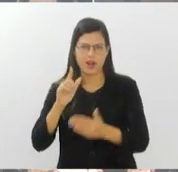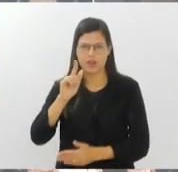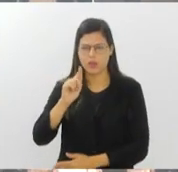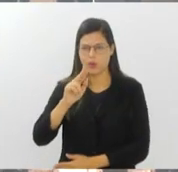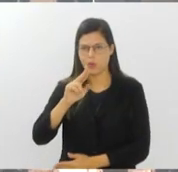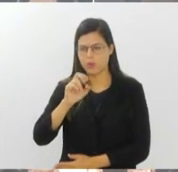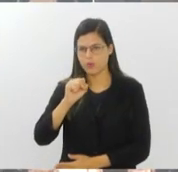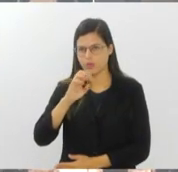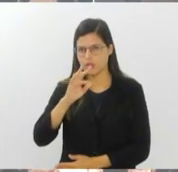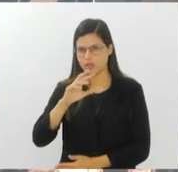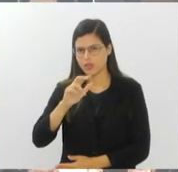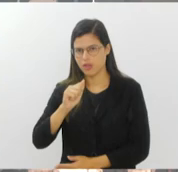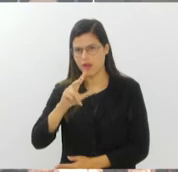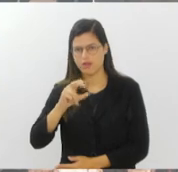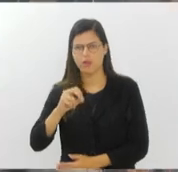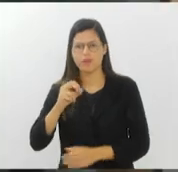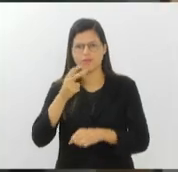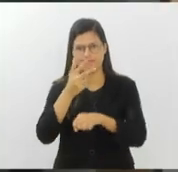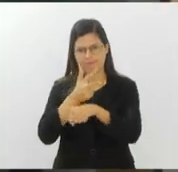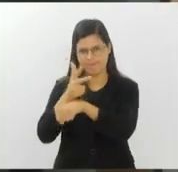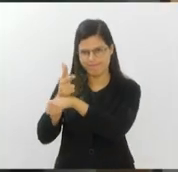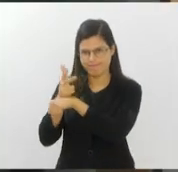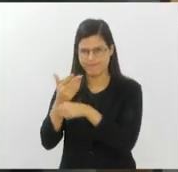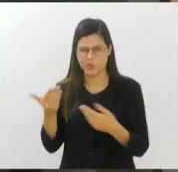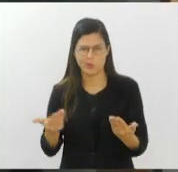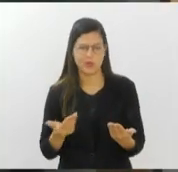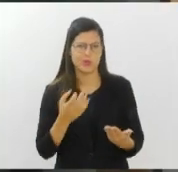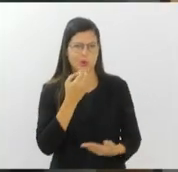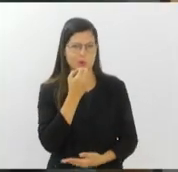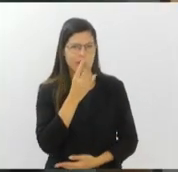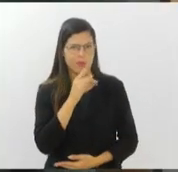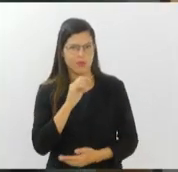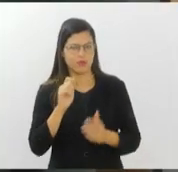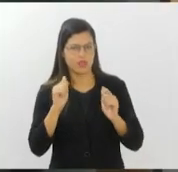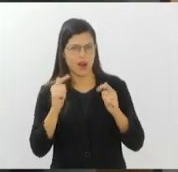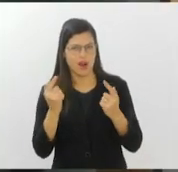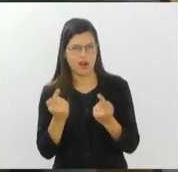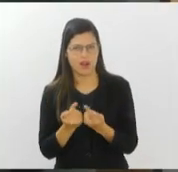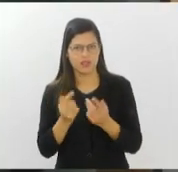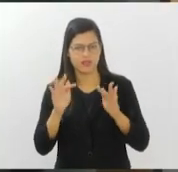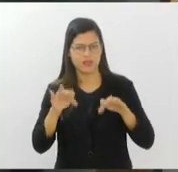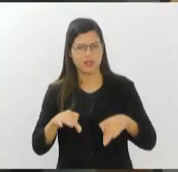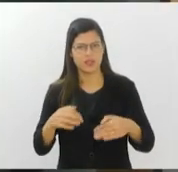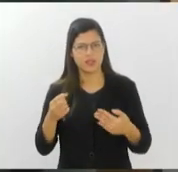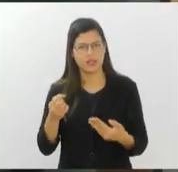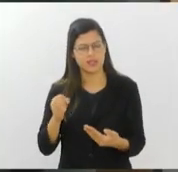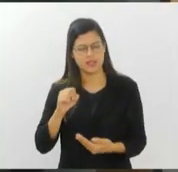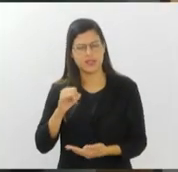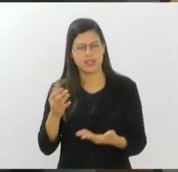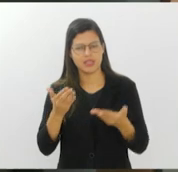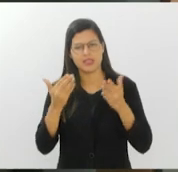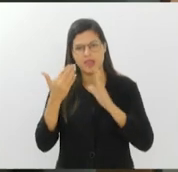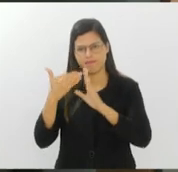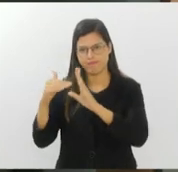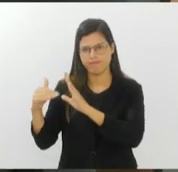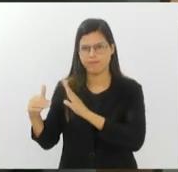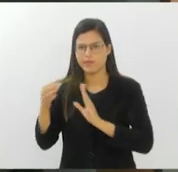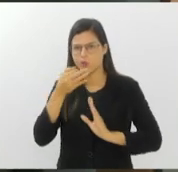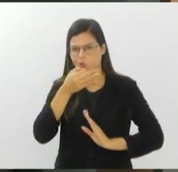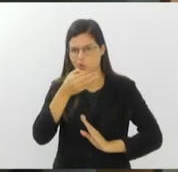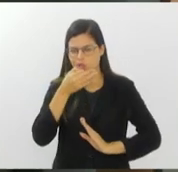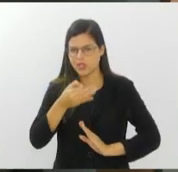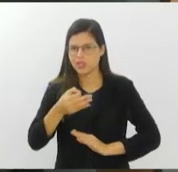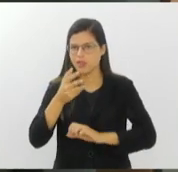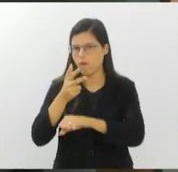Lacerda, pelas imagens de hoje. O Bom Dia Alerj termina aqui. Se você quiser enviar sugestões ou vídeos aí da sua cidade, é